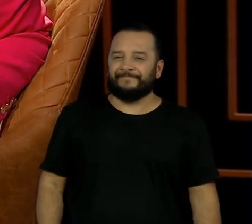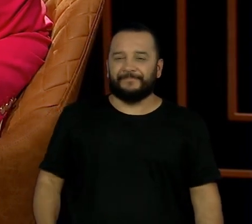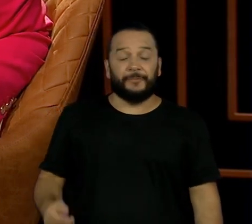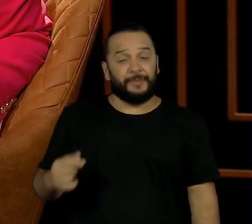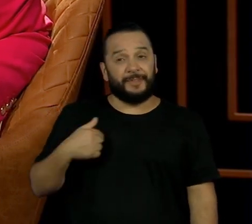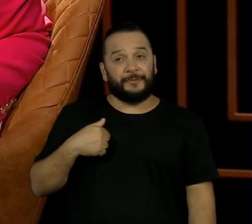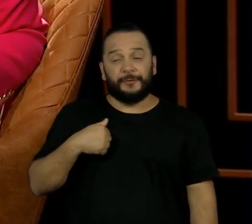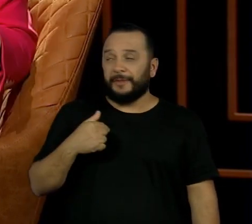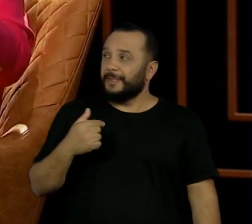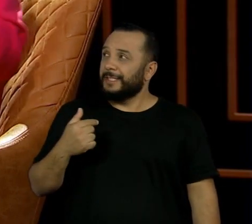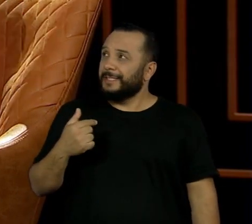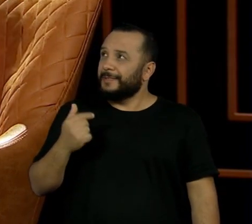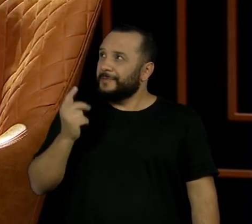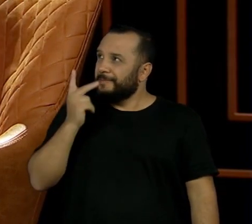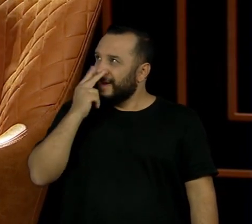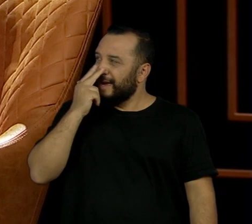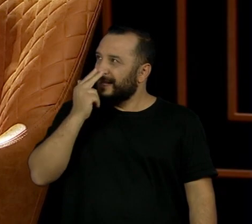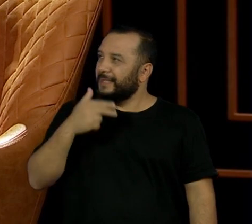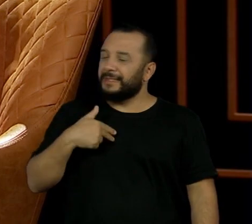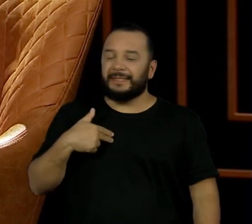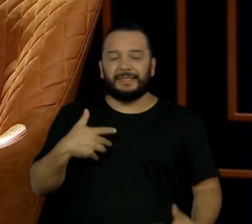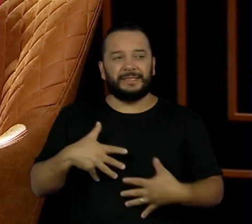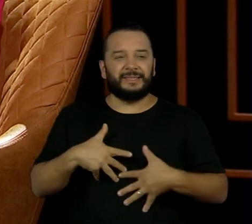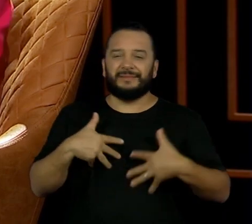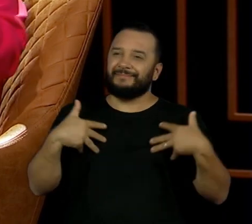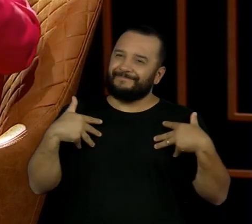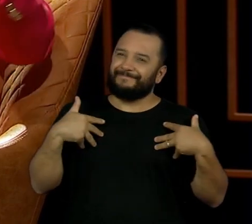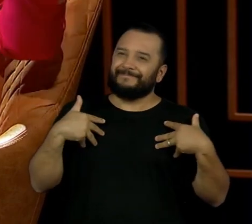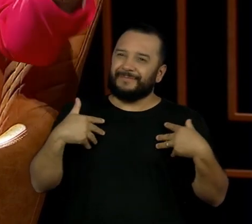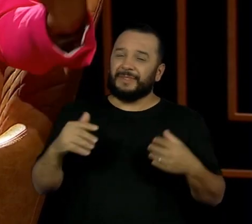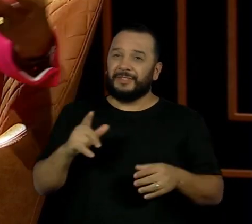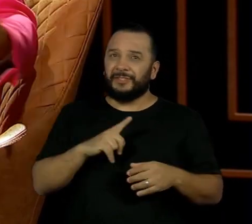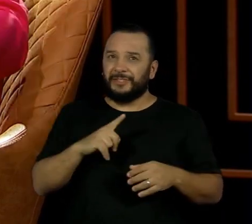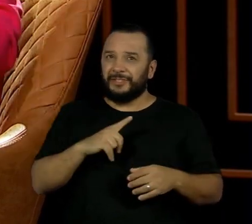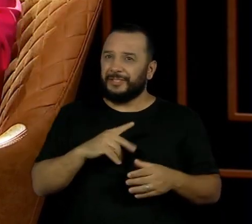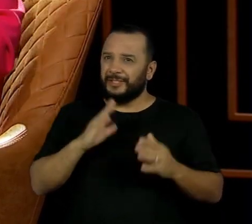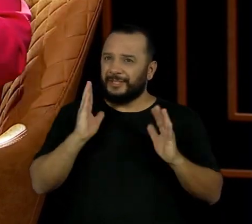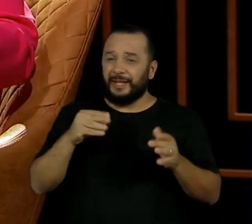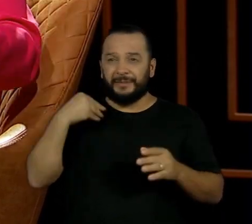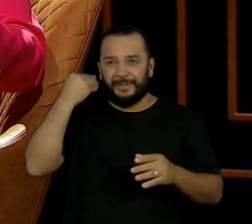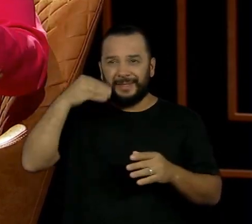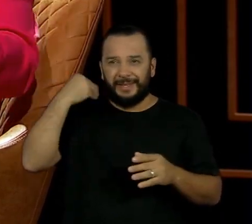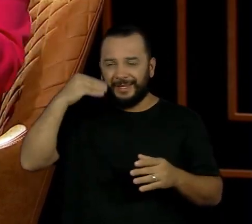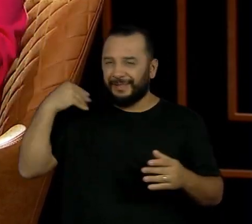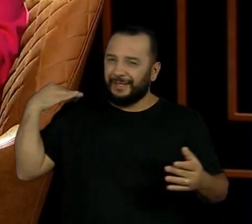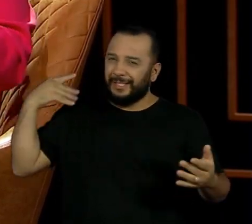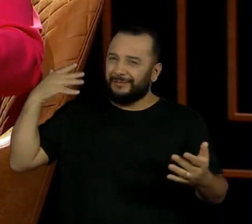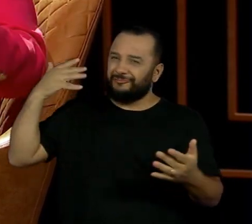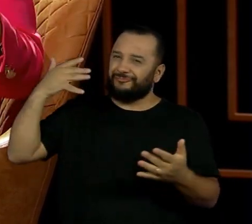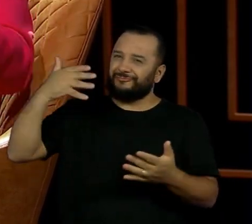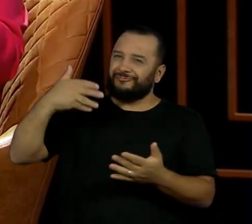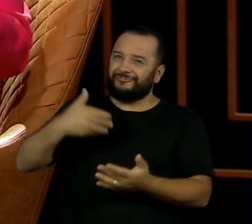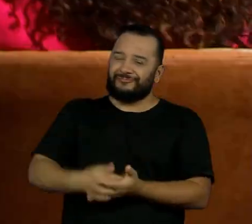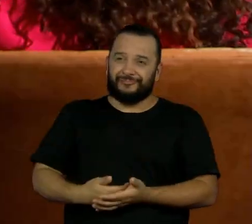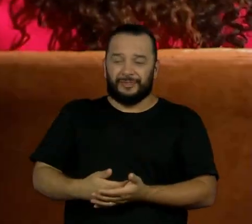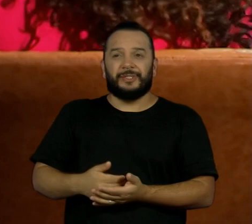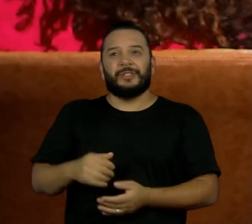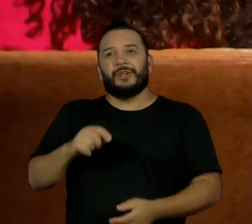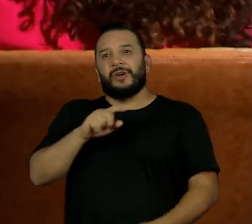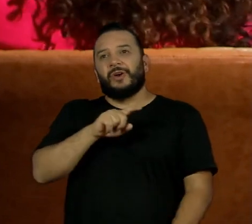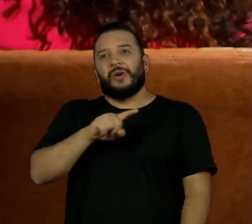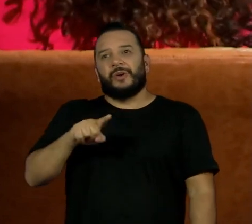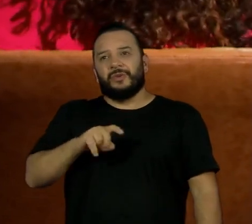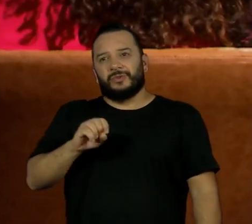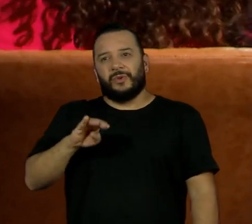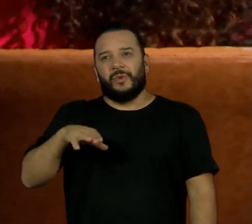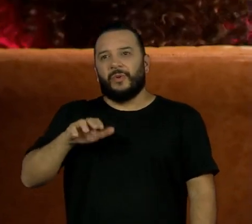êxtase, porque eu tinha muita coisa guardada, né? Imagina, tudo que eu vivi durante todo esse tempo, com Zomba, com Unidade,